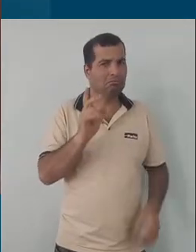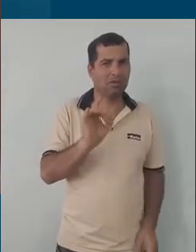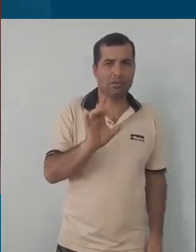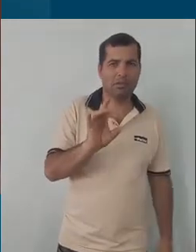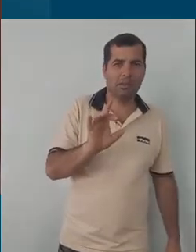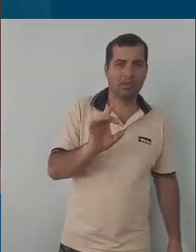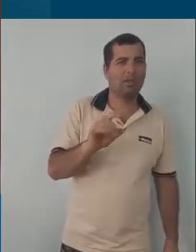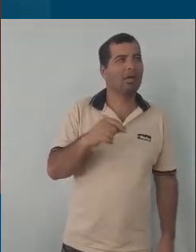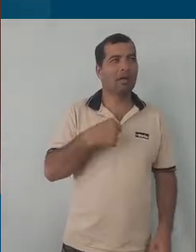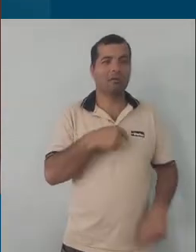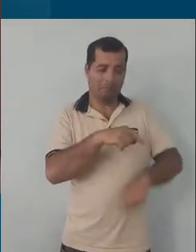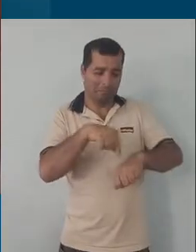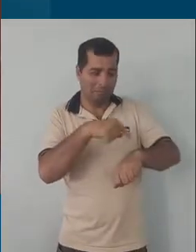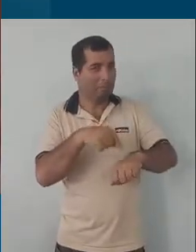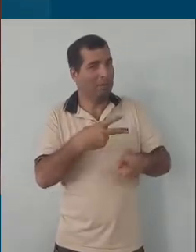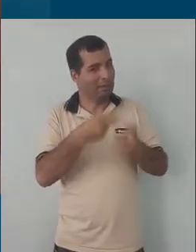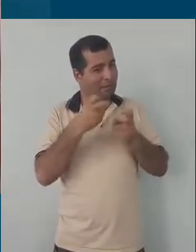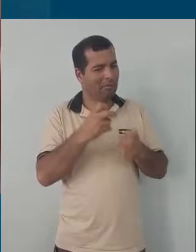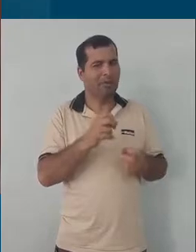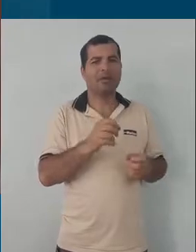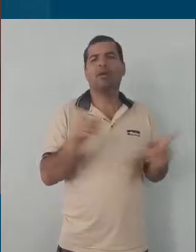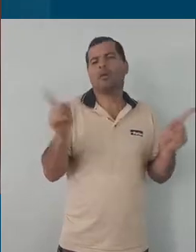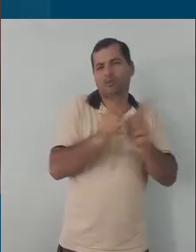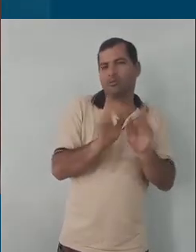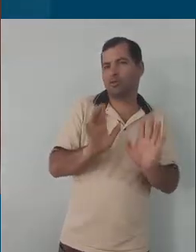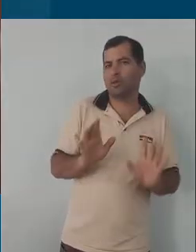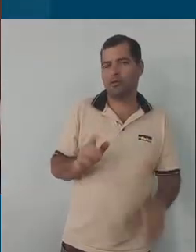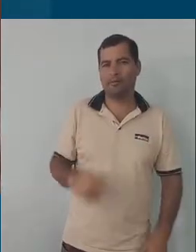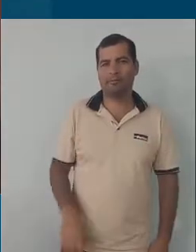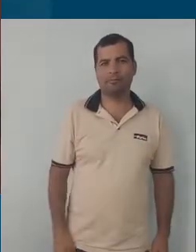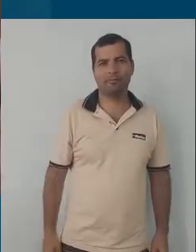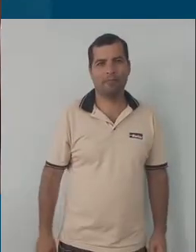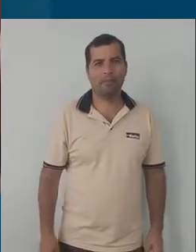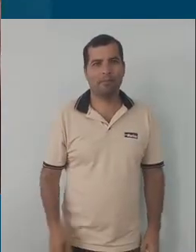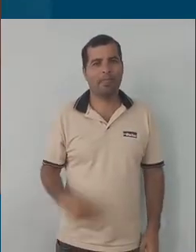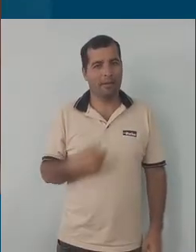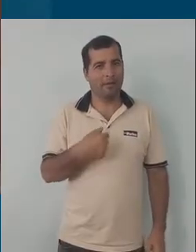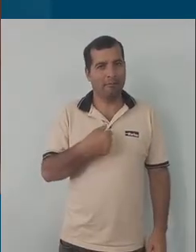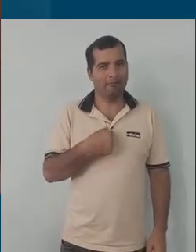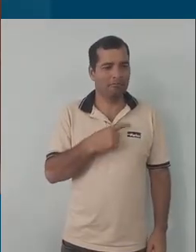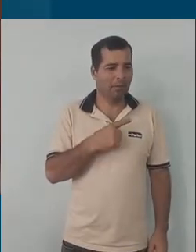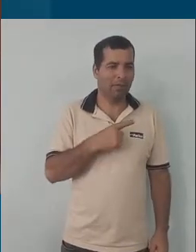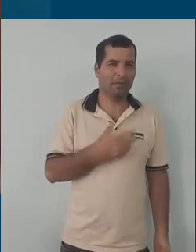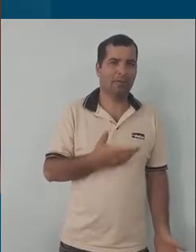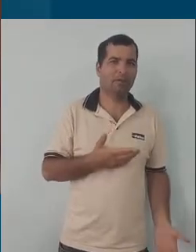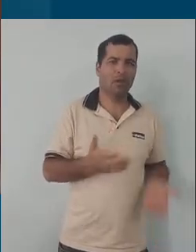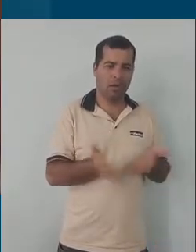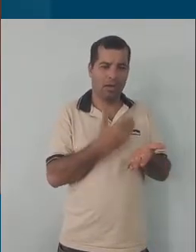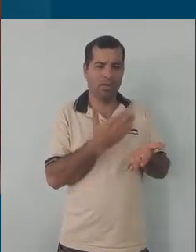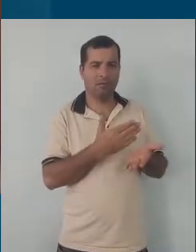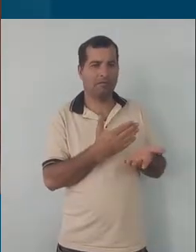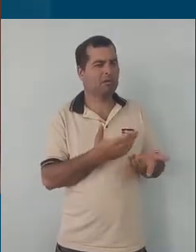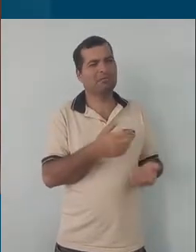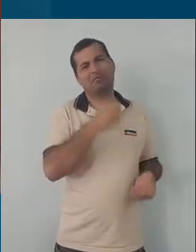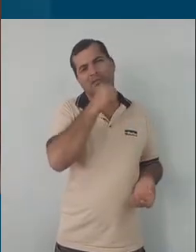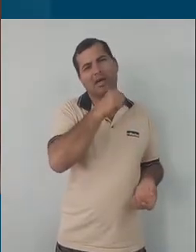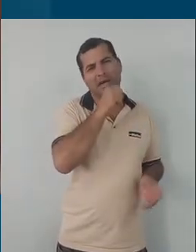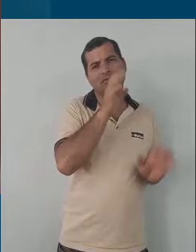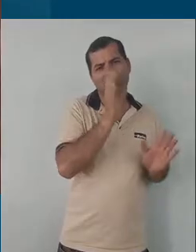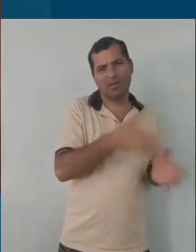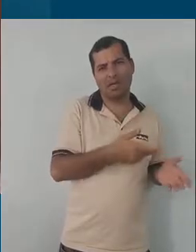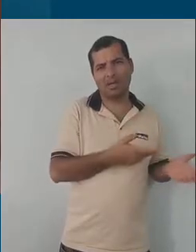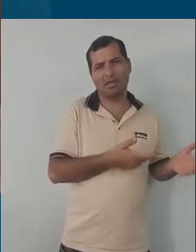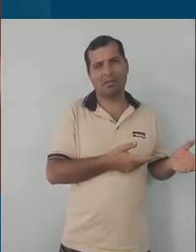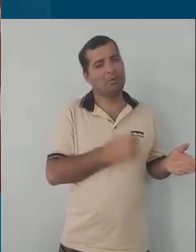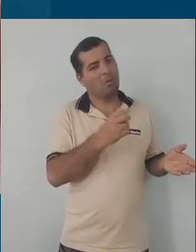está correndo. Eu tenho um livro didático aqui, antigo já, ou recente,